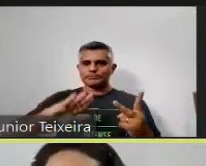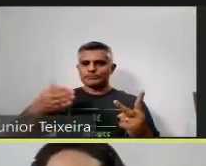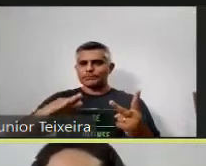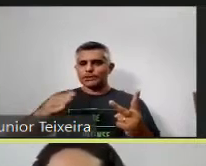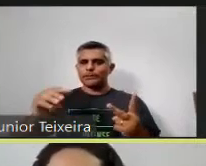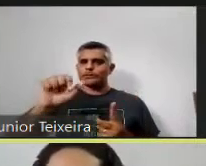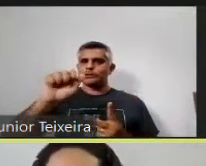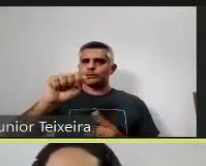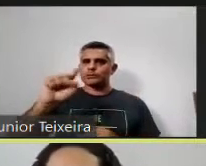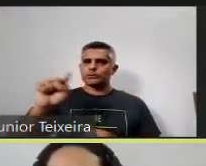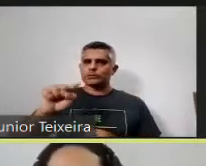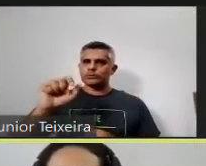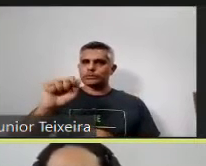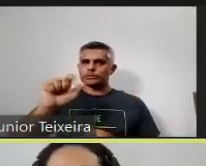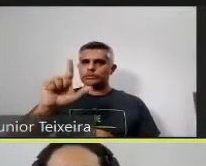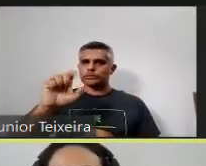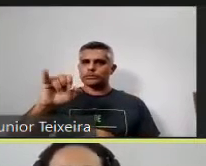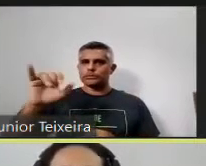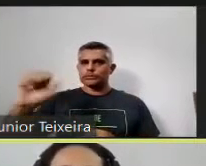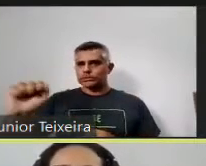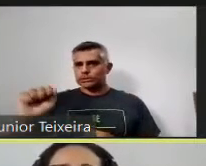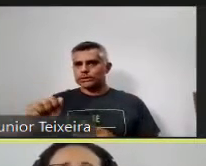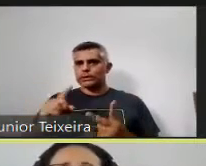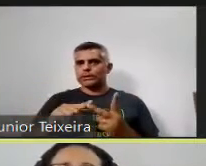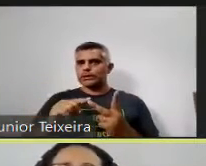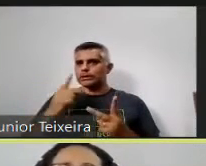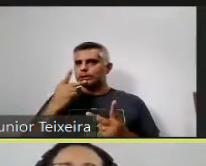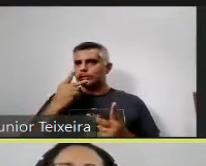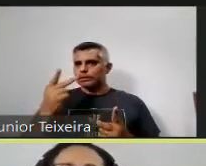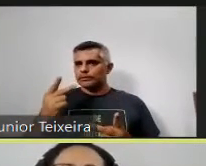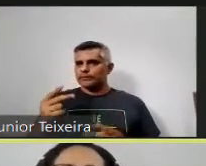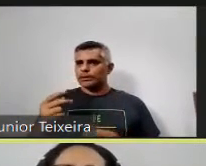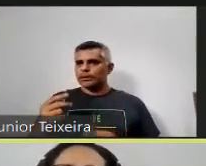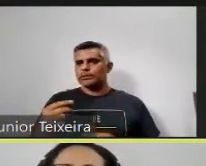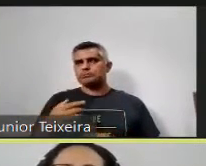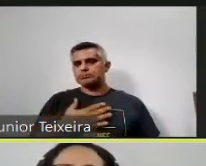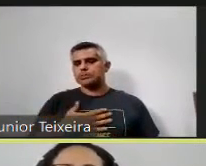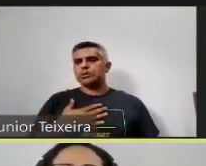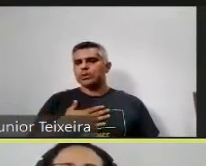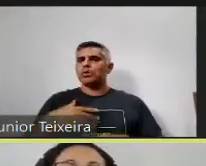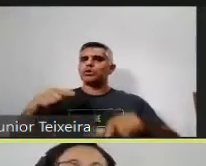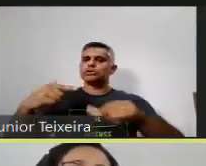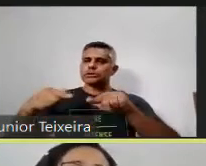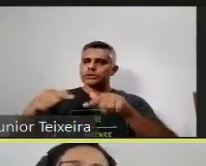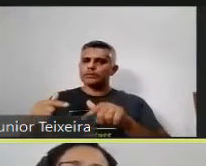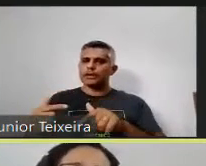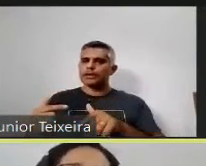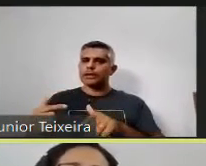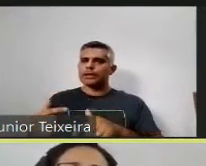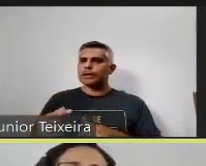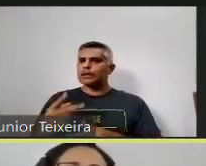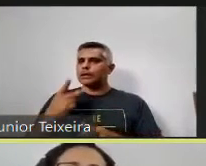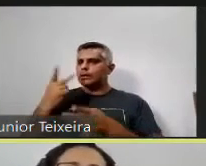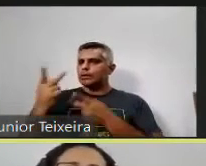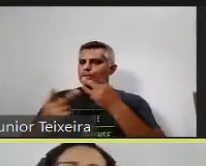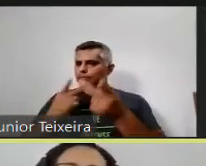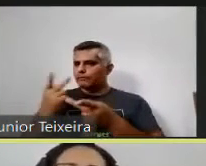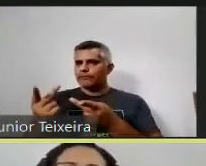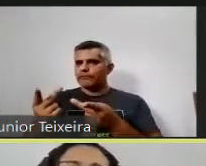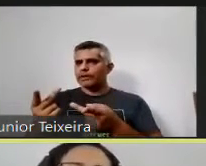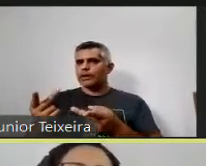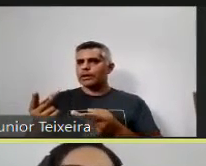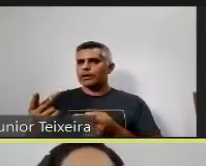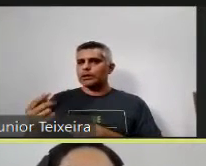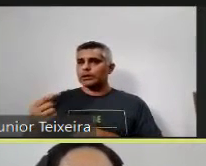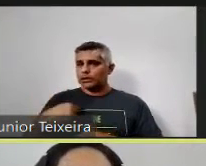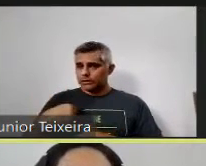professor, se houver necessidade de comentar uma coisa ou outra, e aí ela diz: olha, professor, o que eu estou fazendo aqui é um papel de